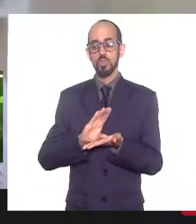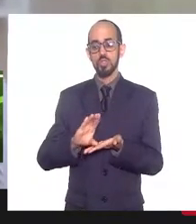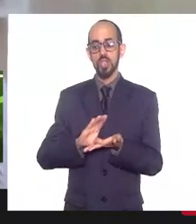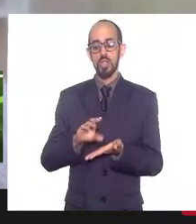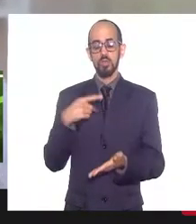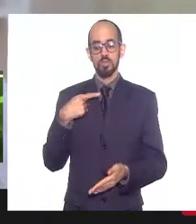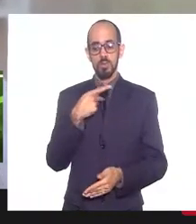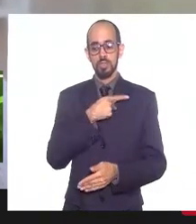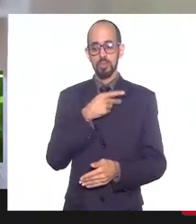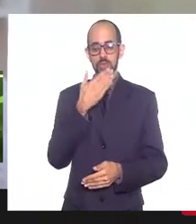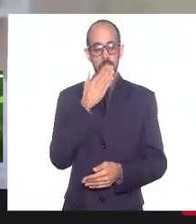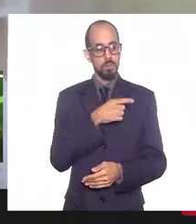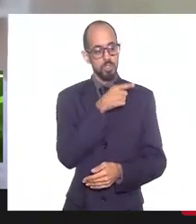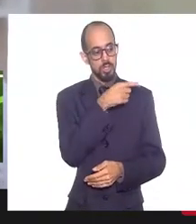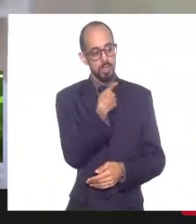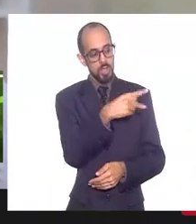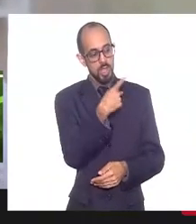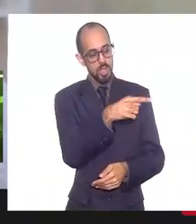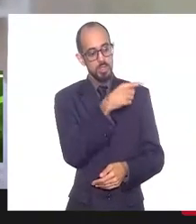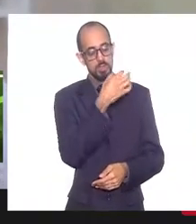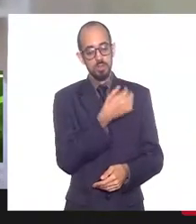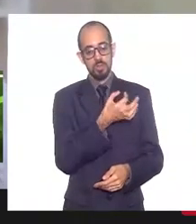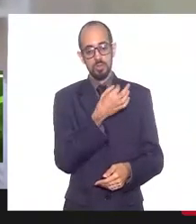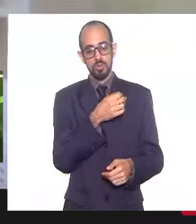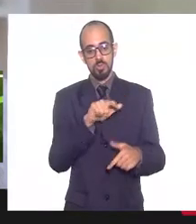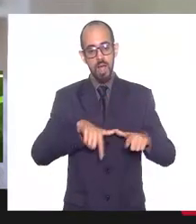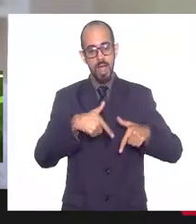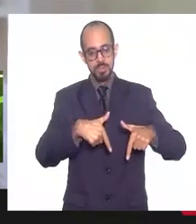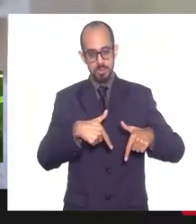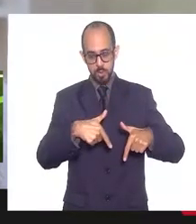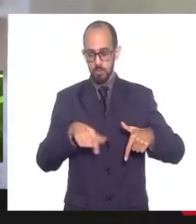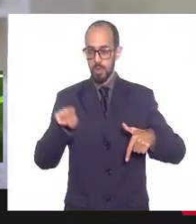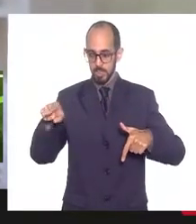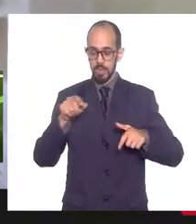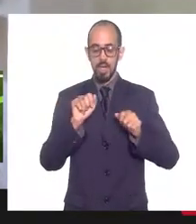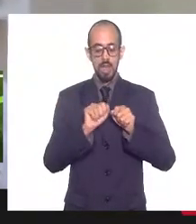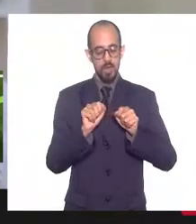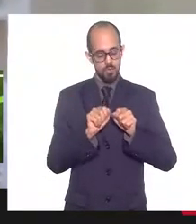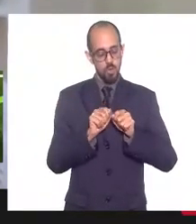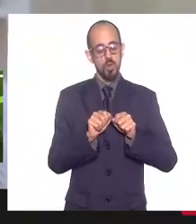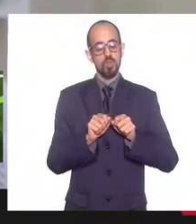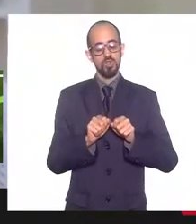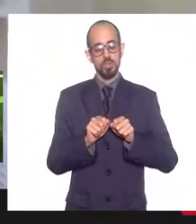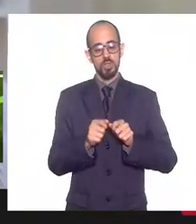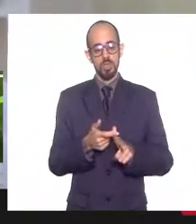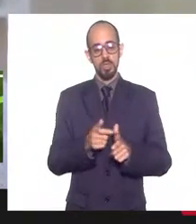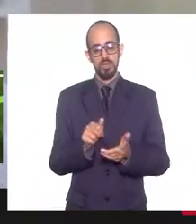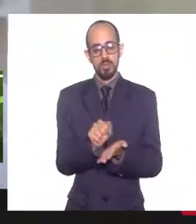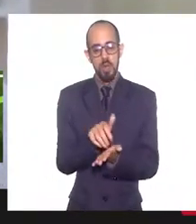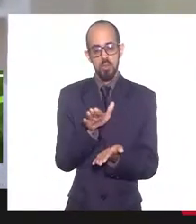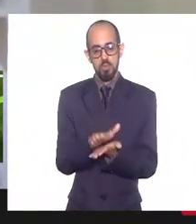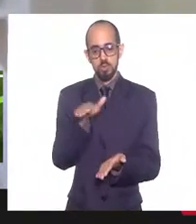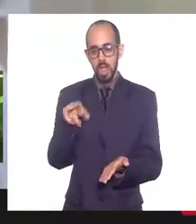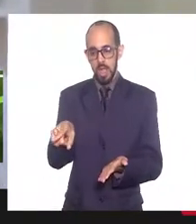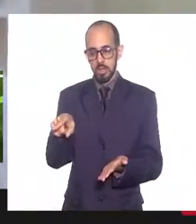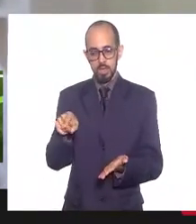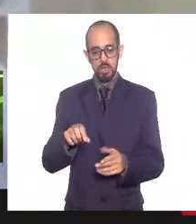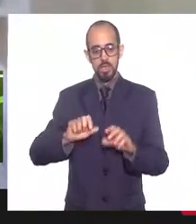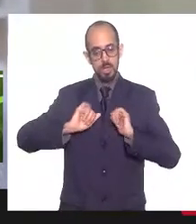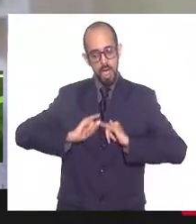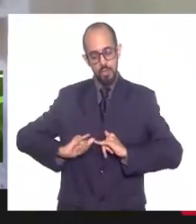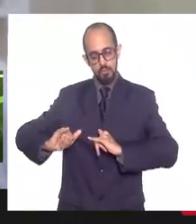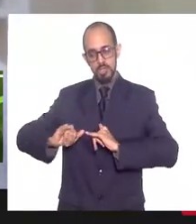para que ela fosse repreendida e alertada sobre o que estava